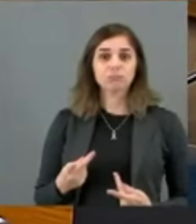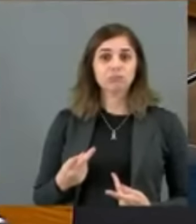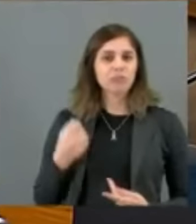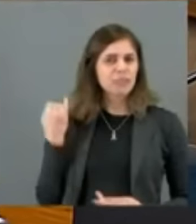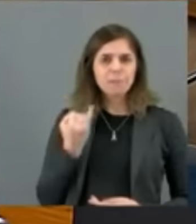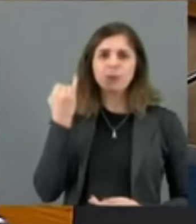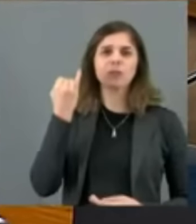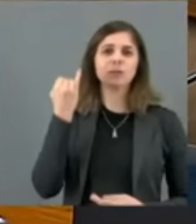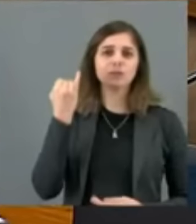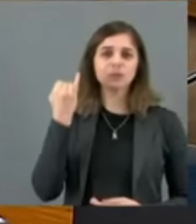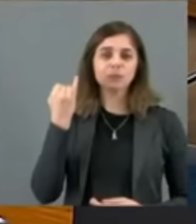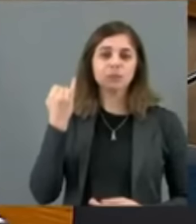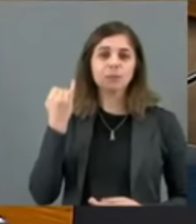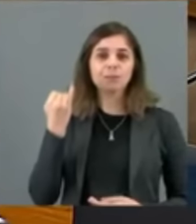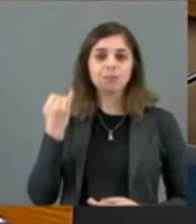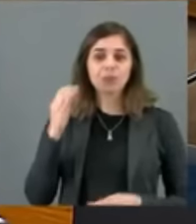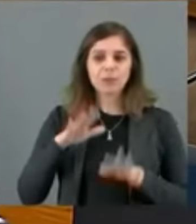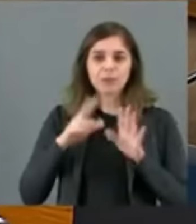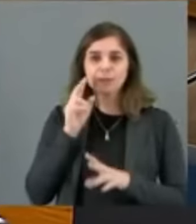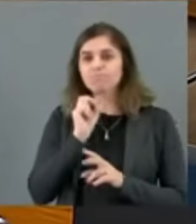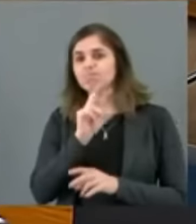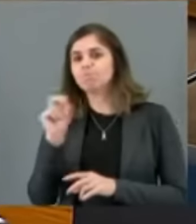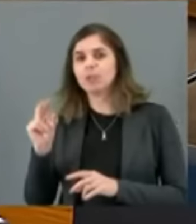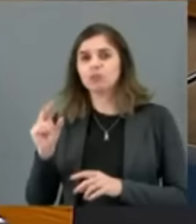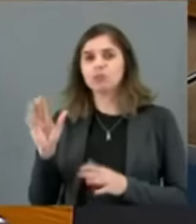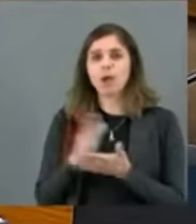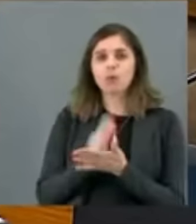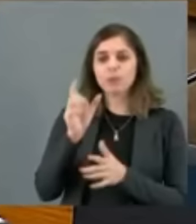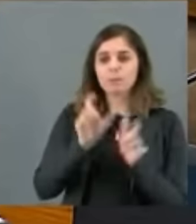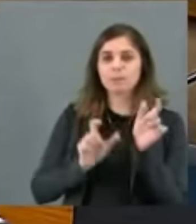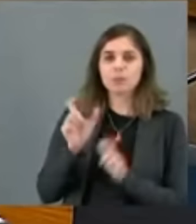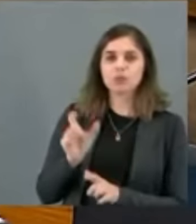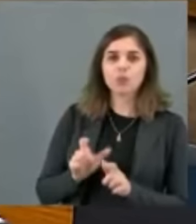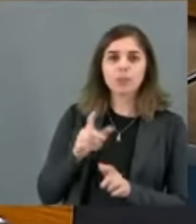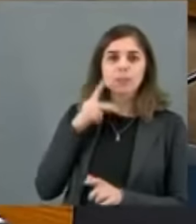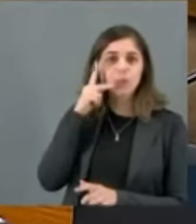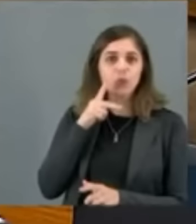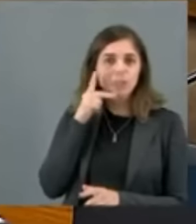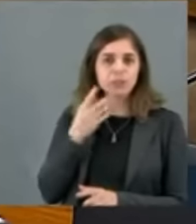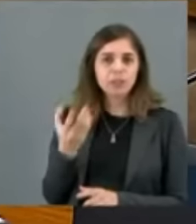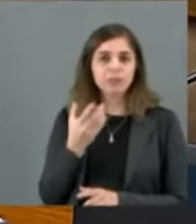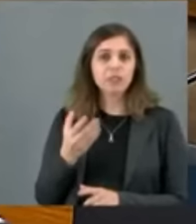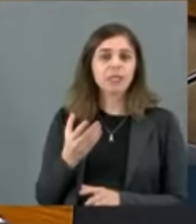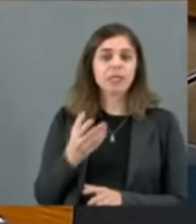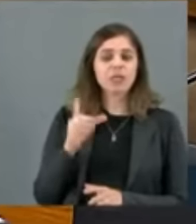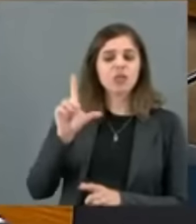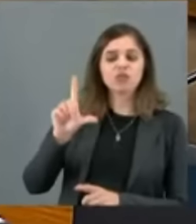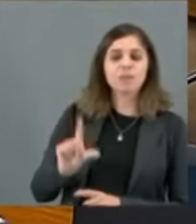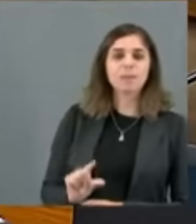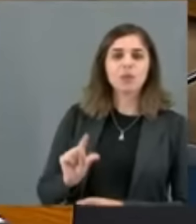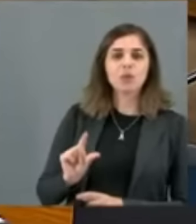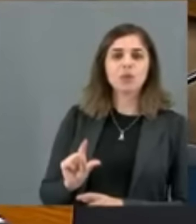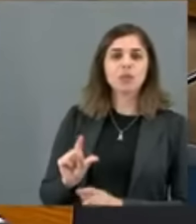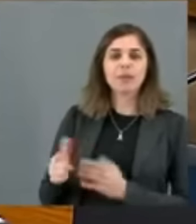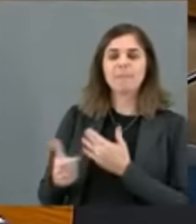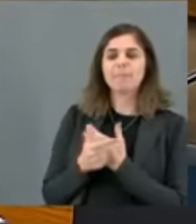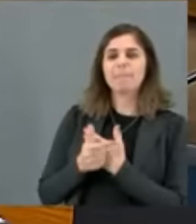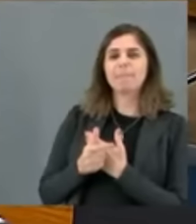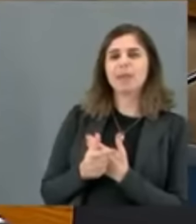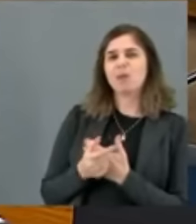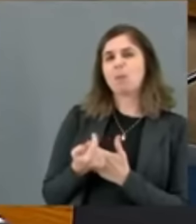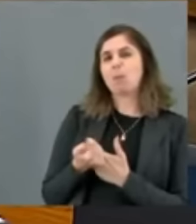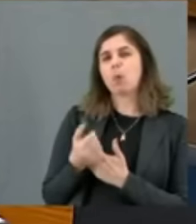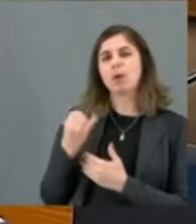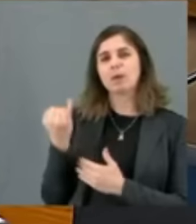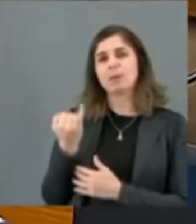político que quer reduzir a cultura como um papel talvez de menor importância. É